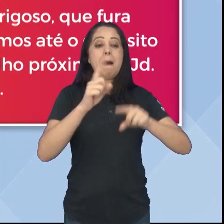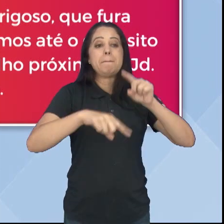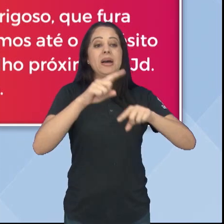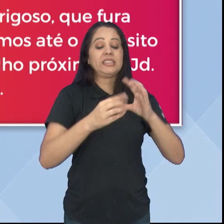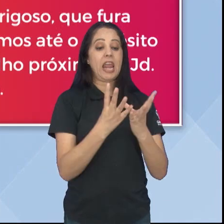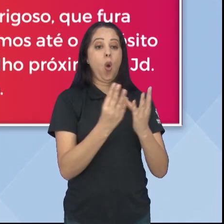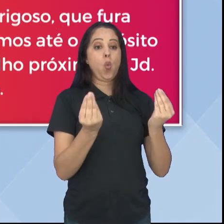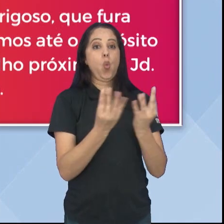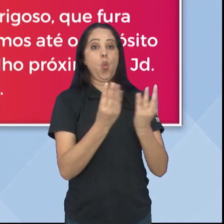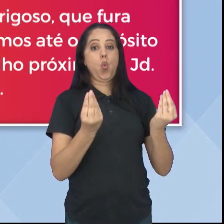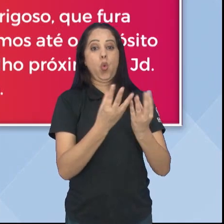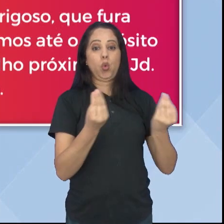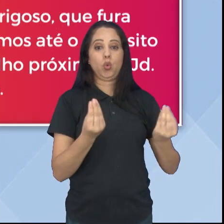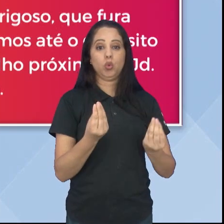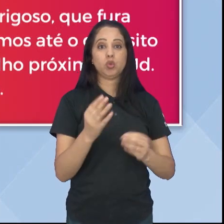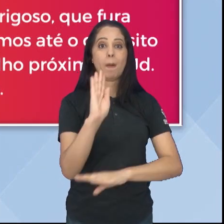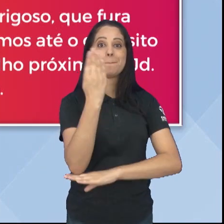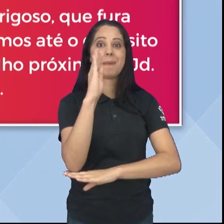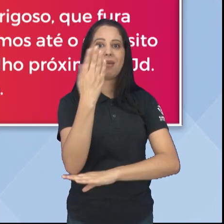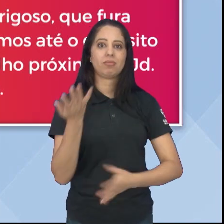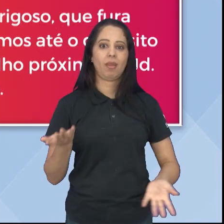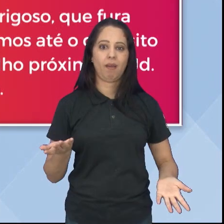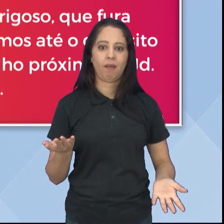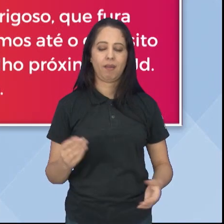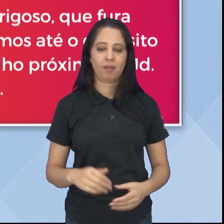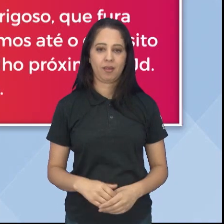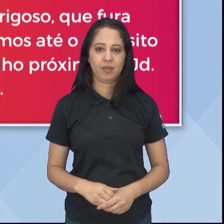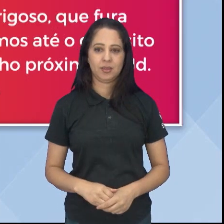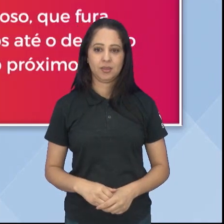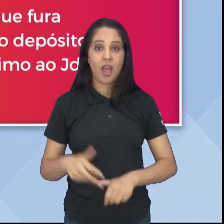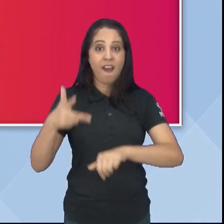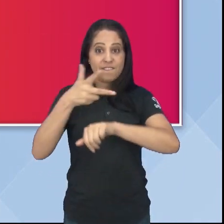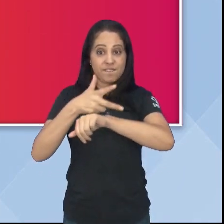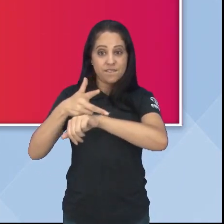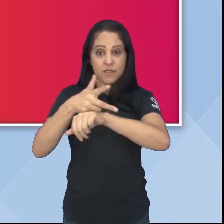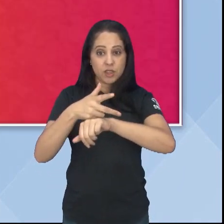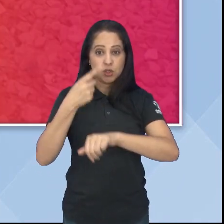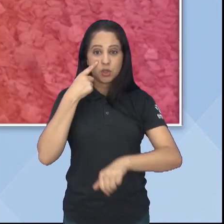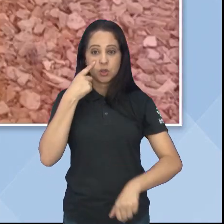plástico e olha as madeiras que estão indo. Pode passar o vídeo agora?